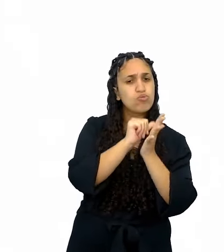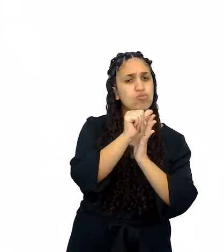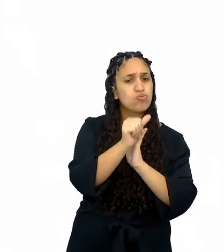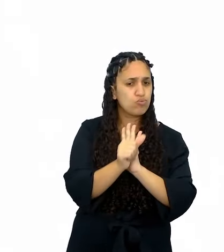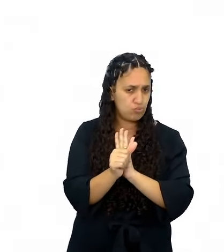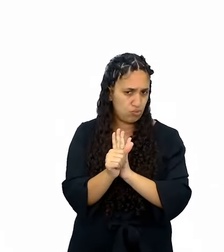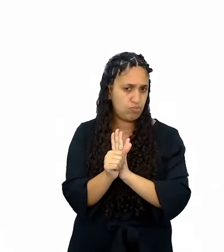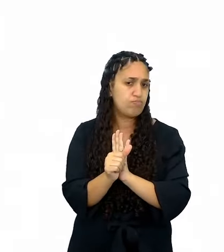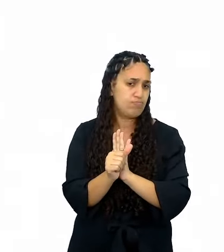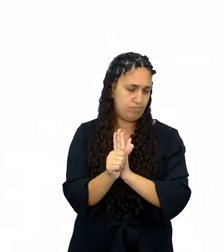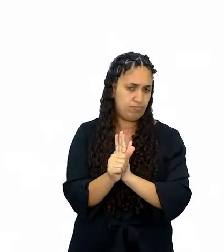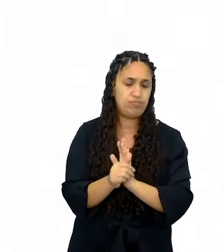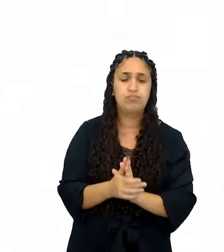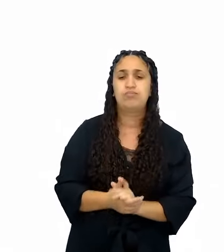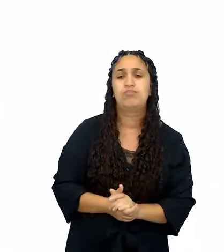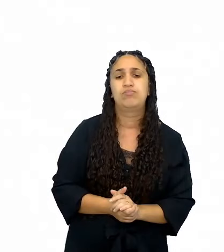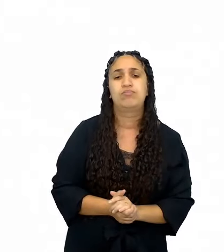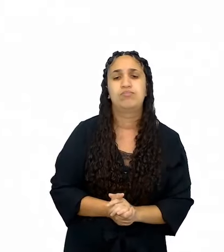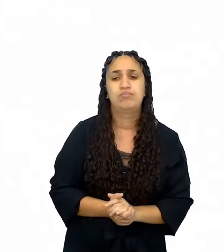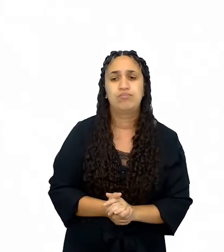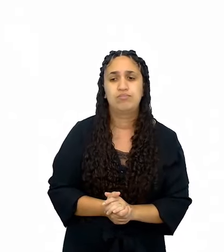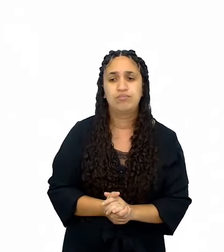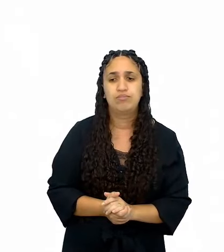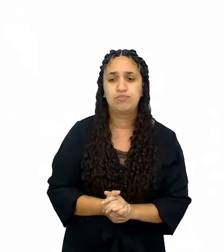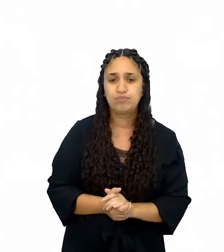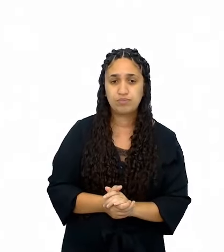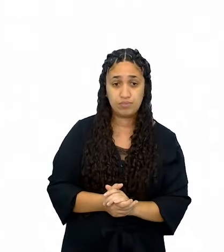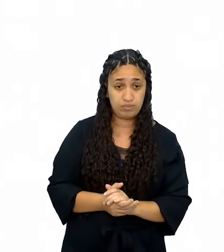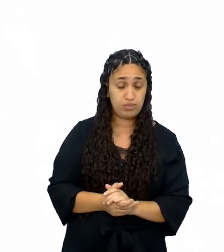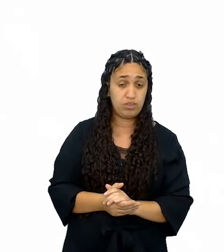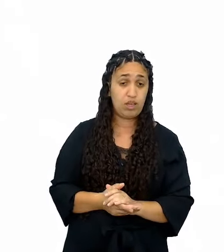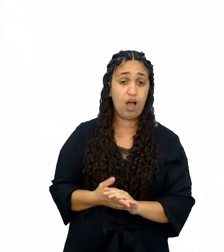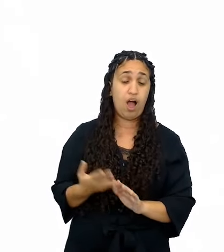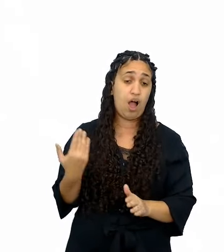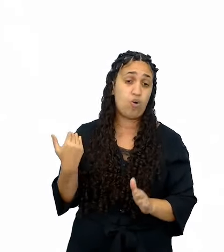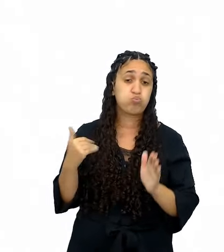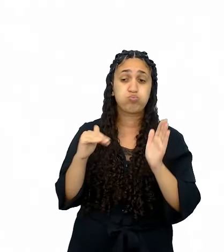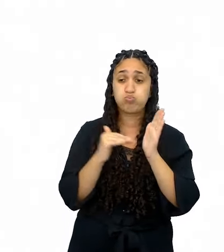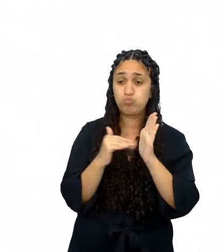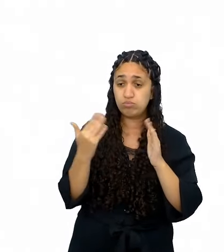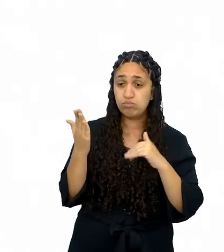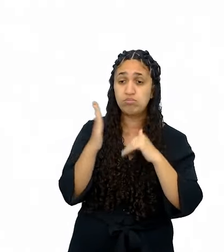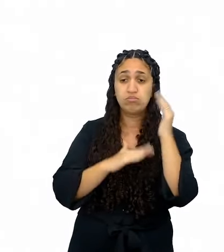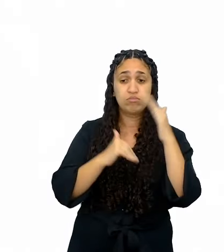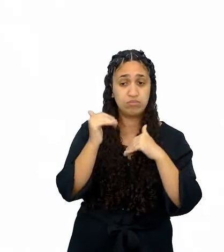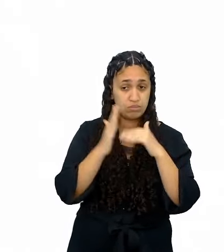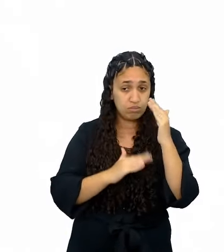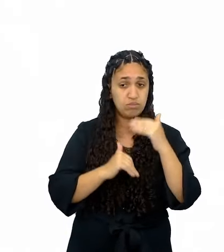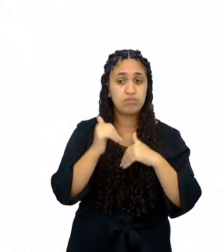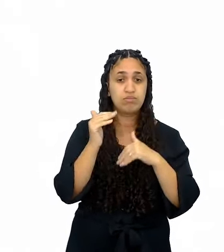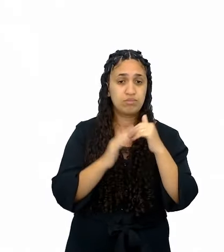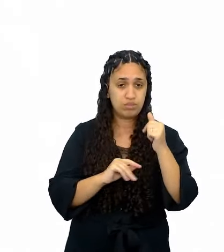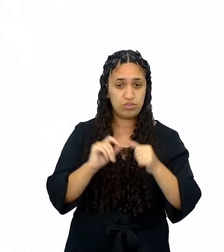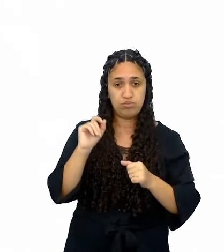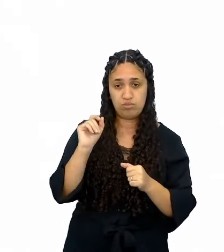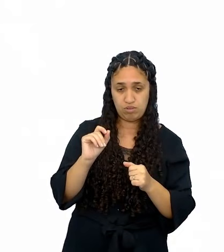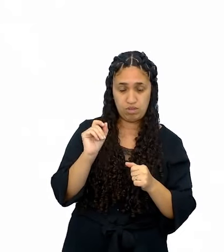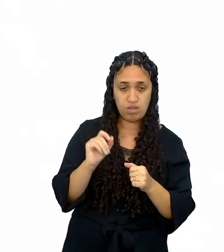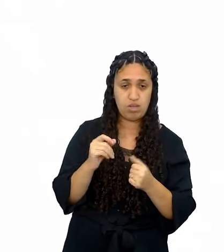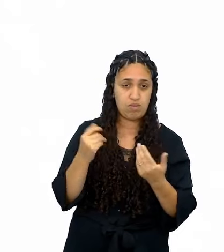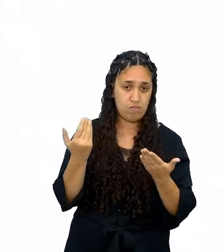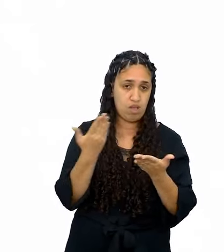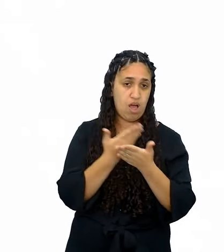habilidade, que é favorecida pelas aulas 13 e 4, também se refere ao campo das práticas de estudo e pesquisa. No entanto,